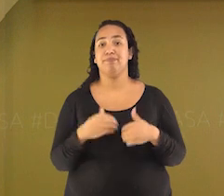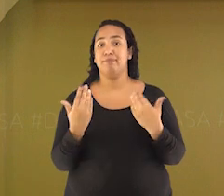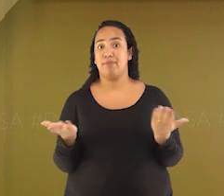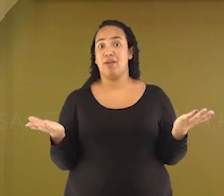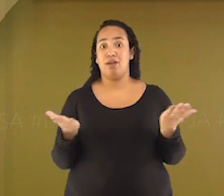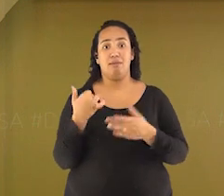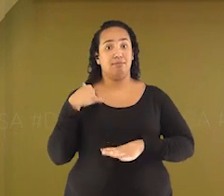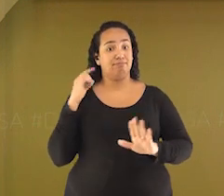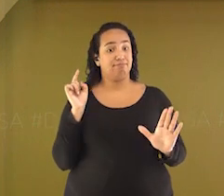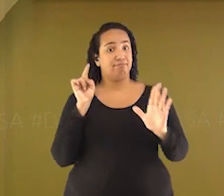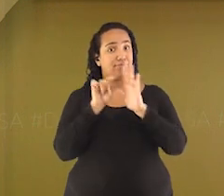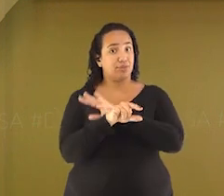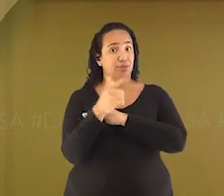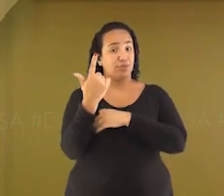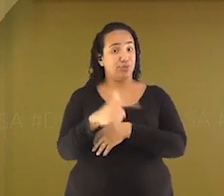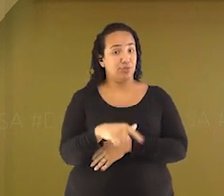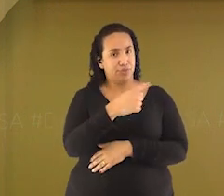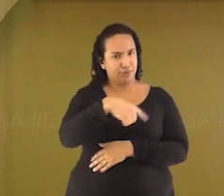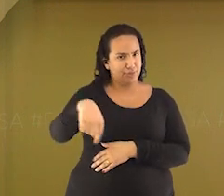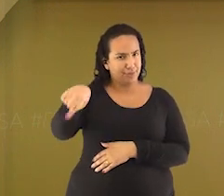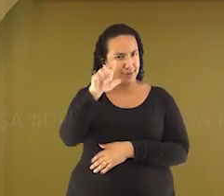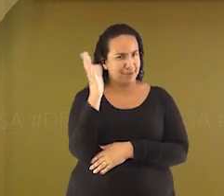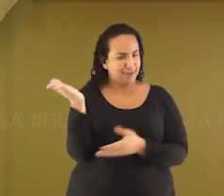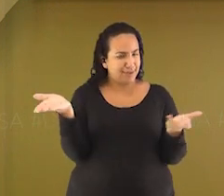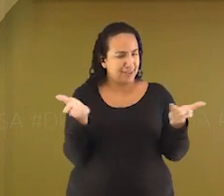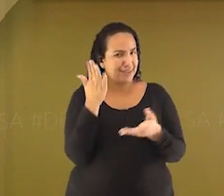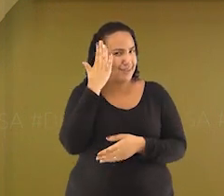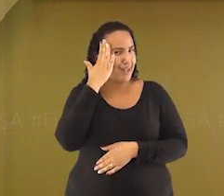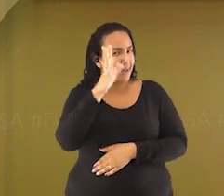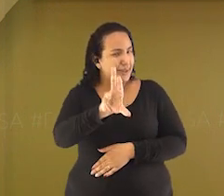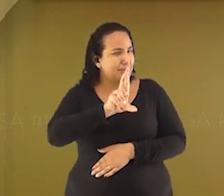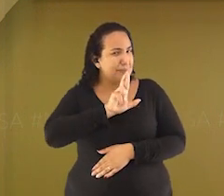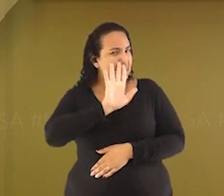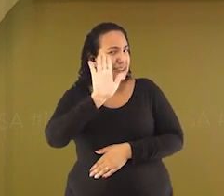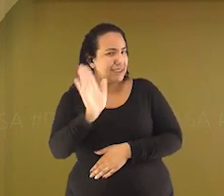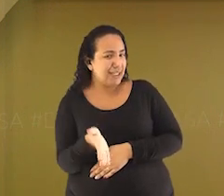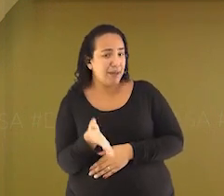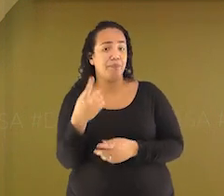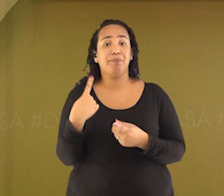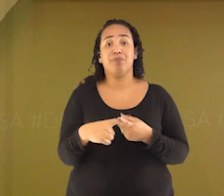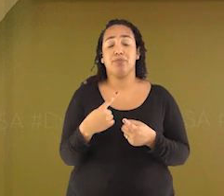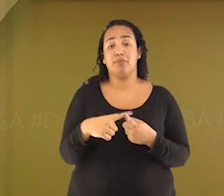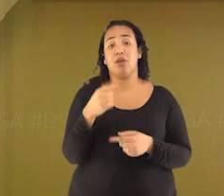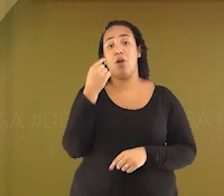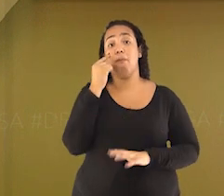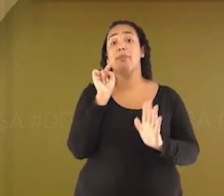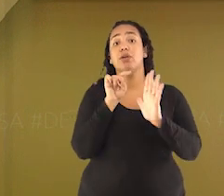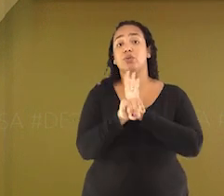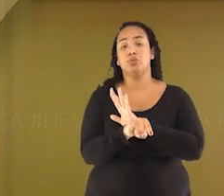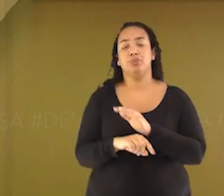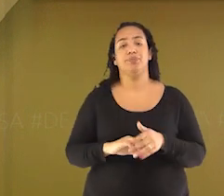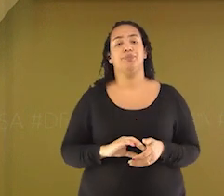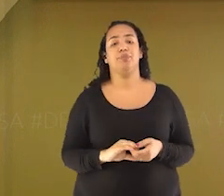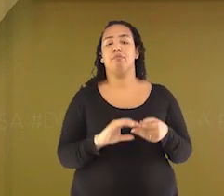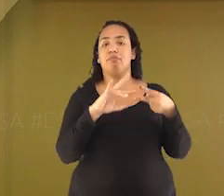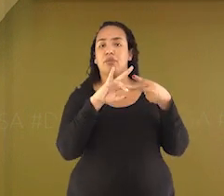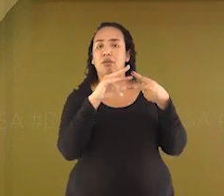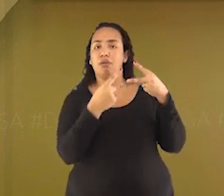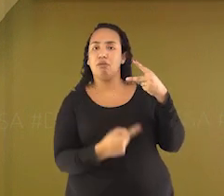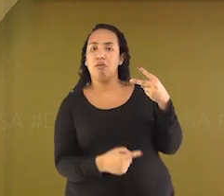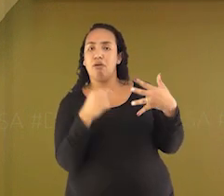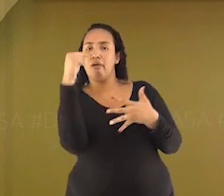gente traz de novo a nossa pergunta do dia, que deve ter ficado mais fácil de responder. Por quê? Ela diz o seguinte: como genes